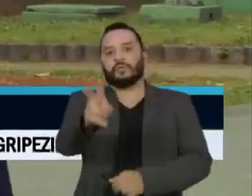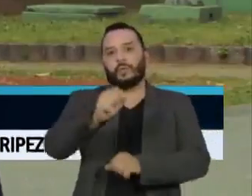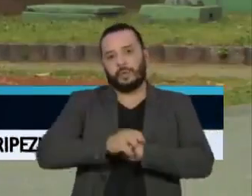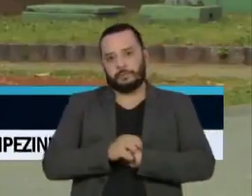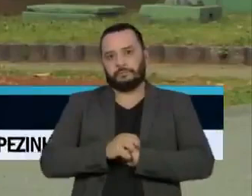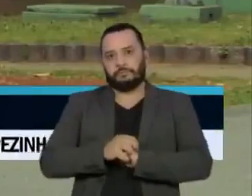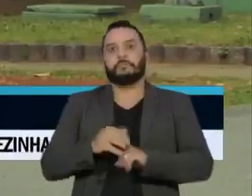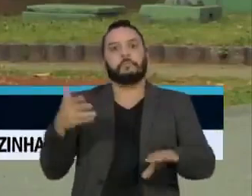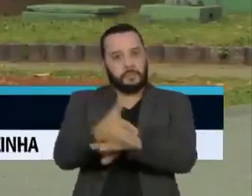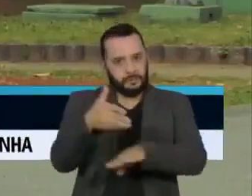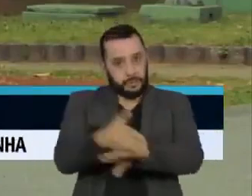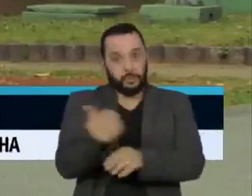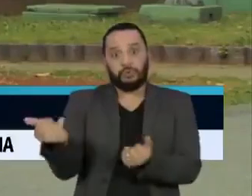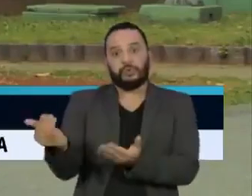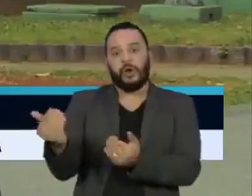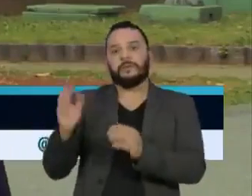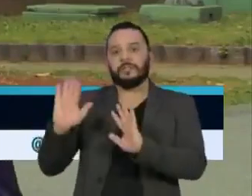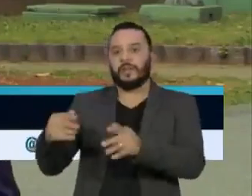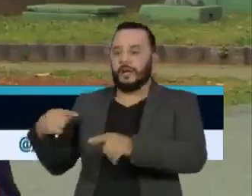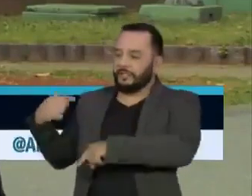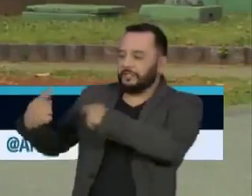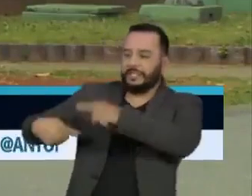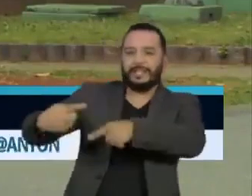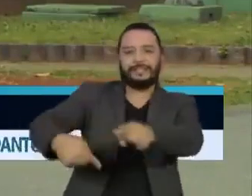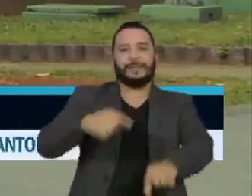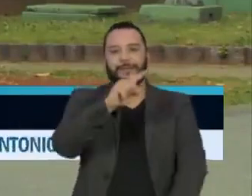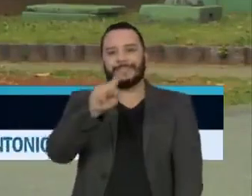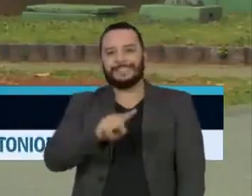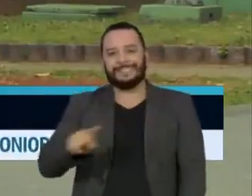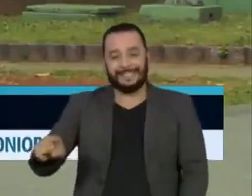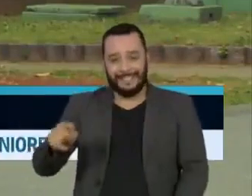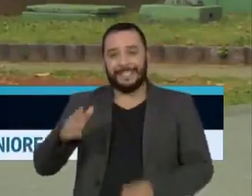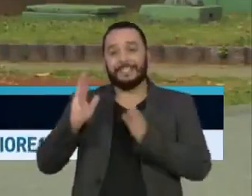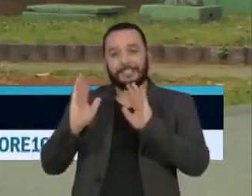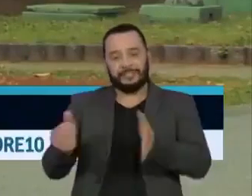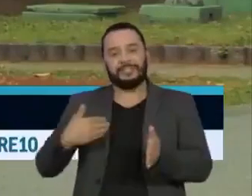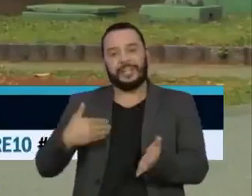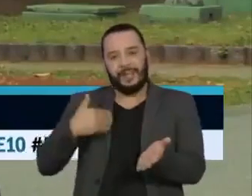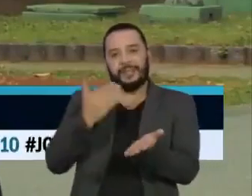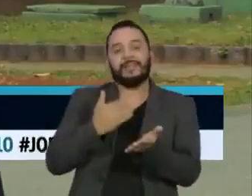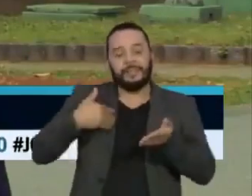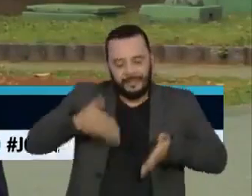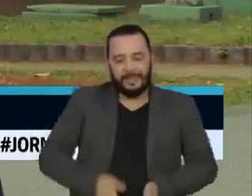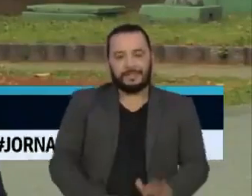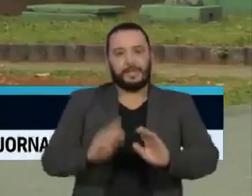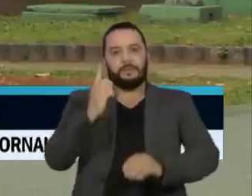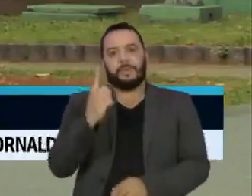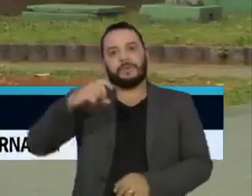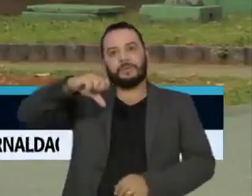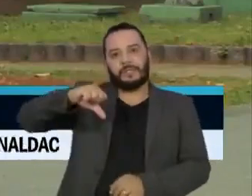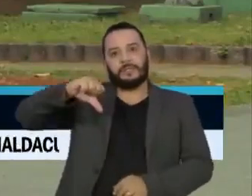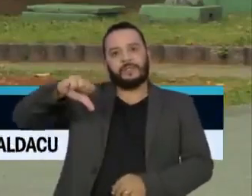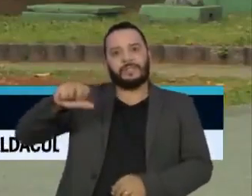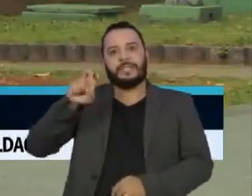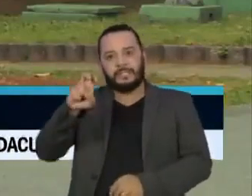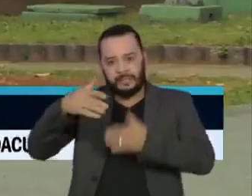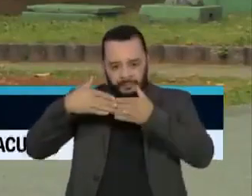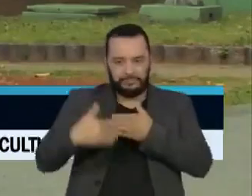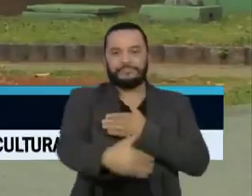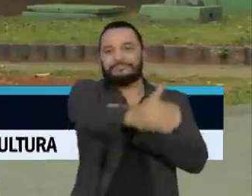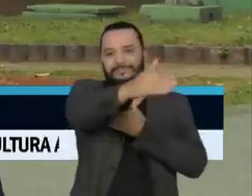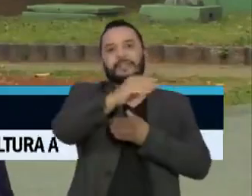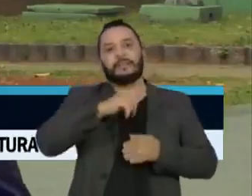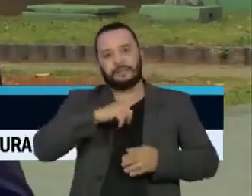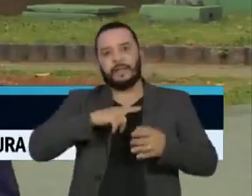na política dos jovens da chamada geração Z, aqueles nascidos a partir da segunda metade dos anos 90, tem crescido no Brasil. A